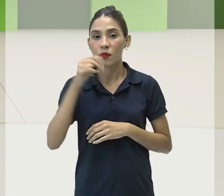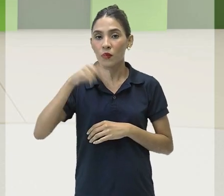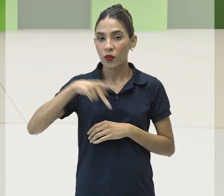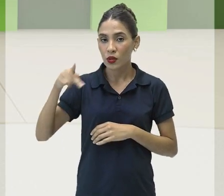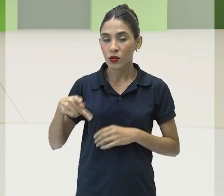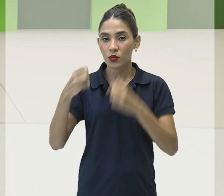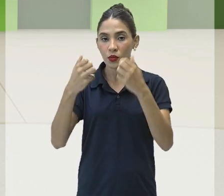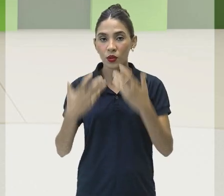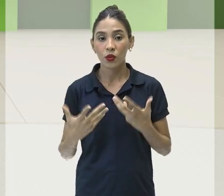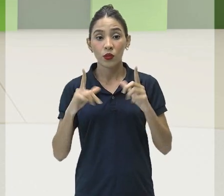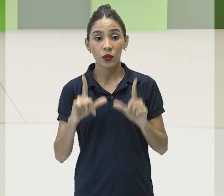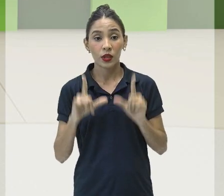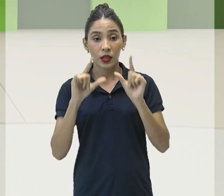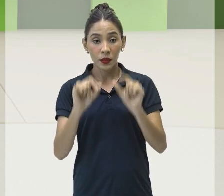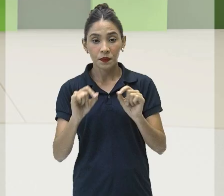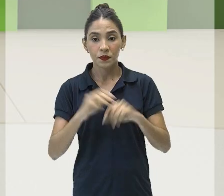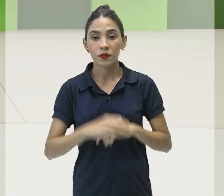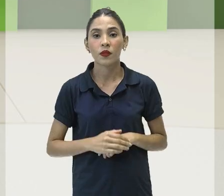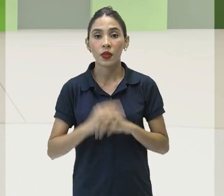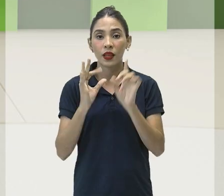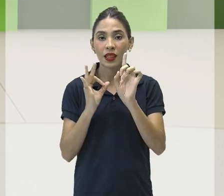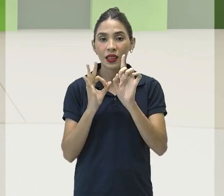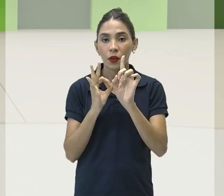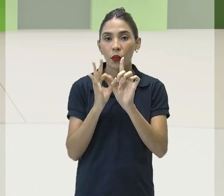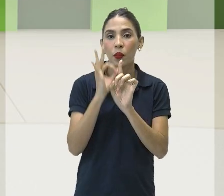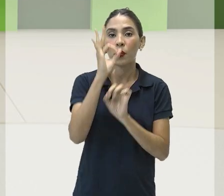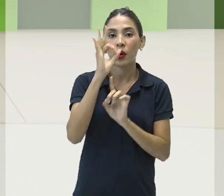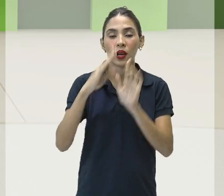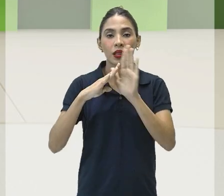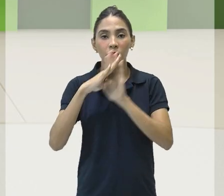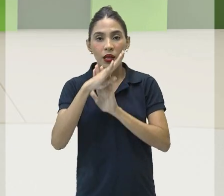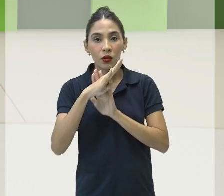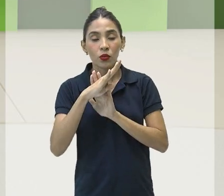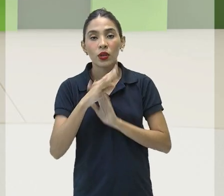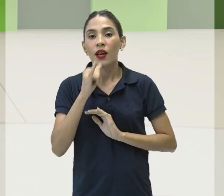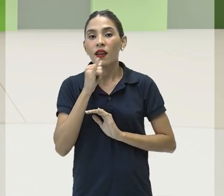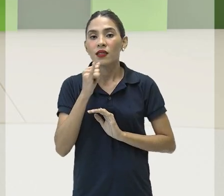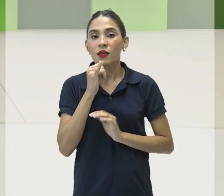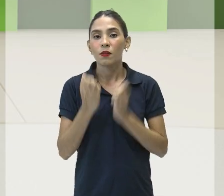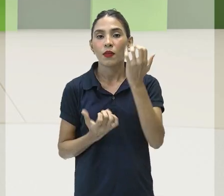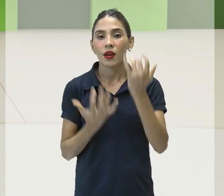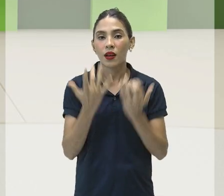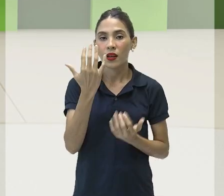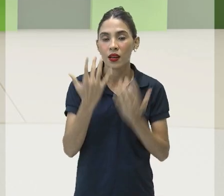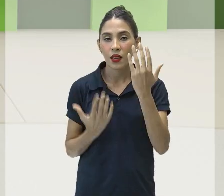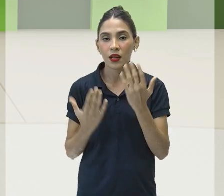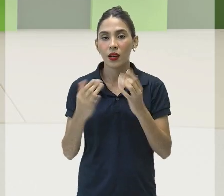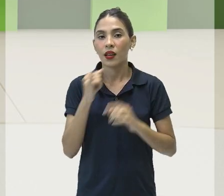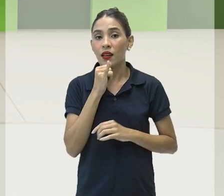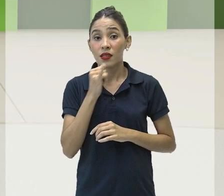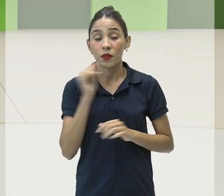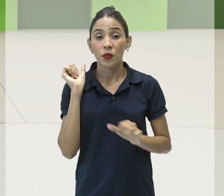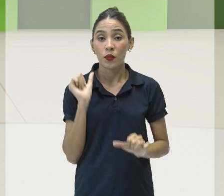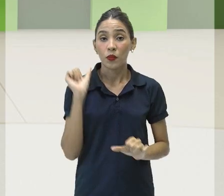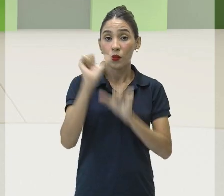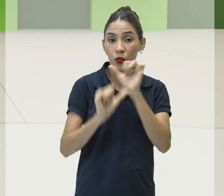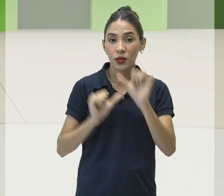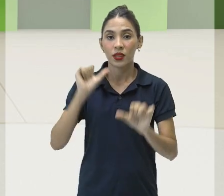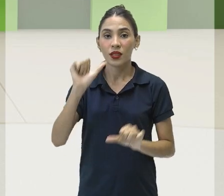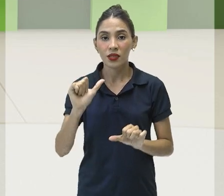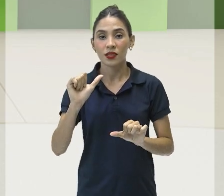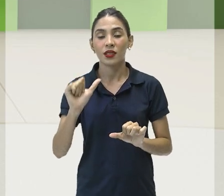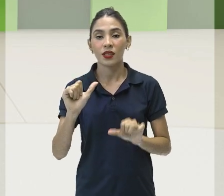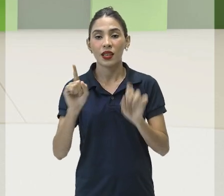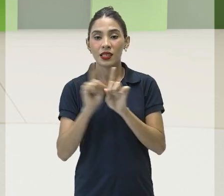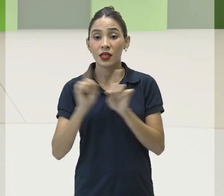aí pra gente sobre esse aumento da temperatura, né, o aquecimento global, essa mudança do clima aqui,